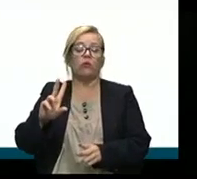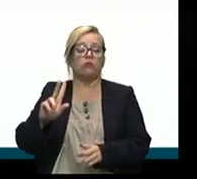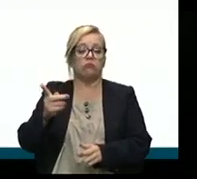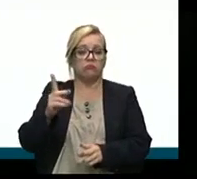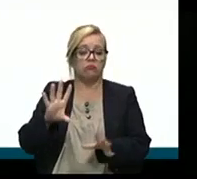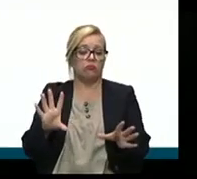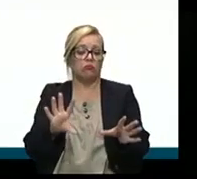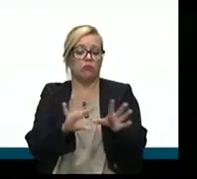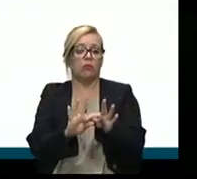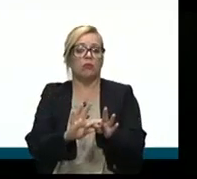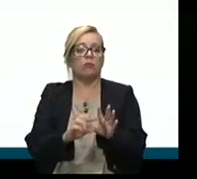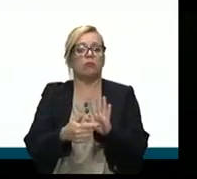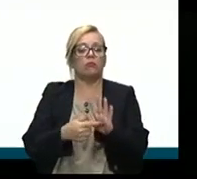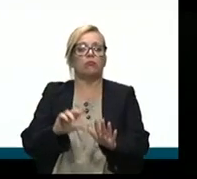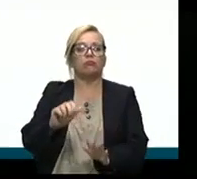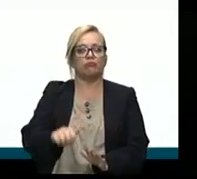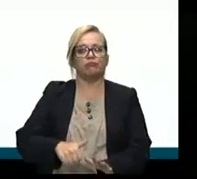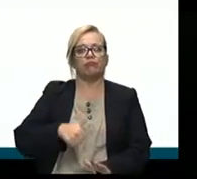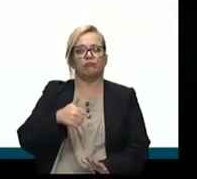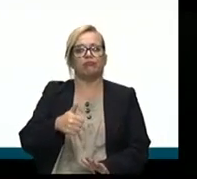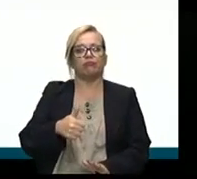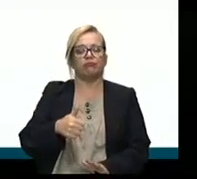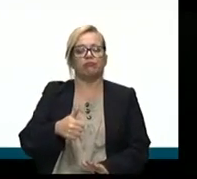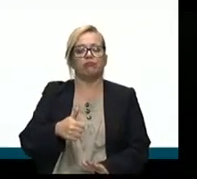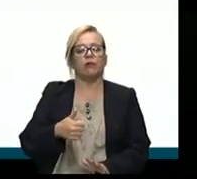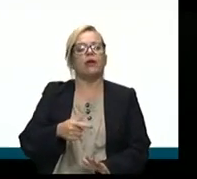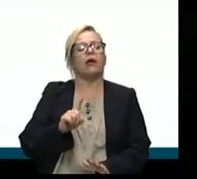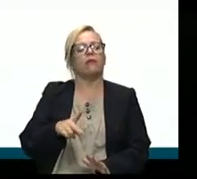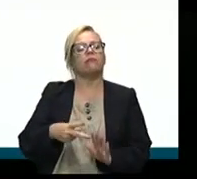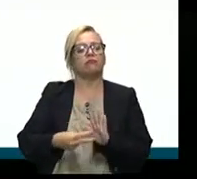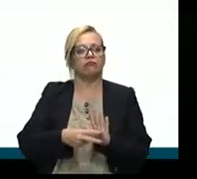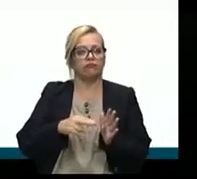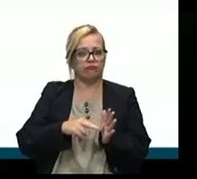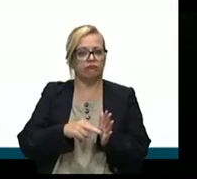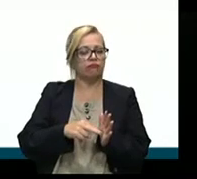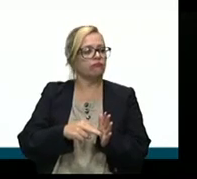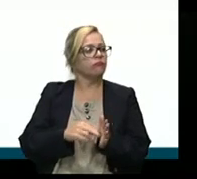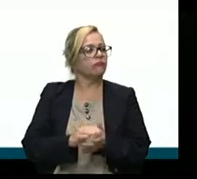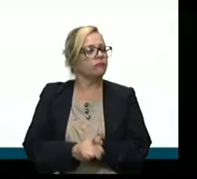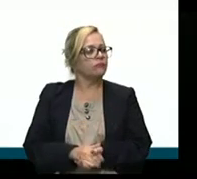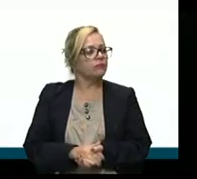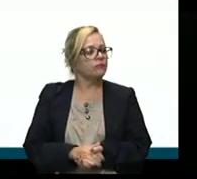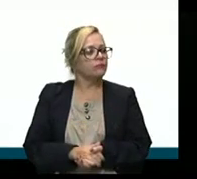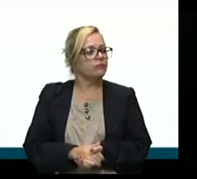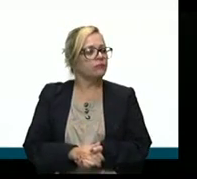H positivamente significante.